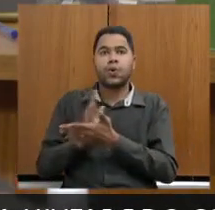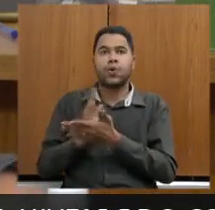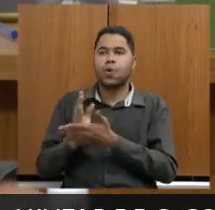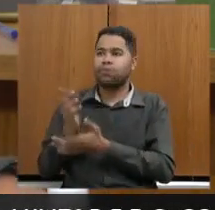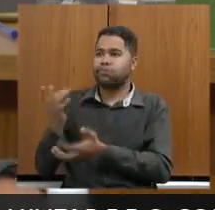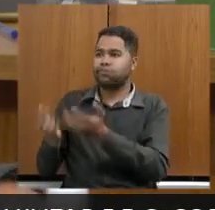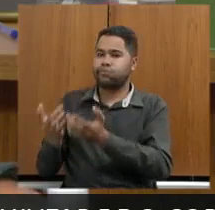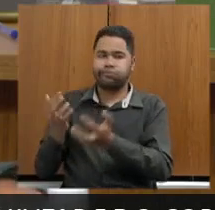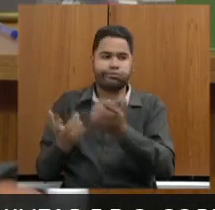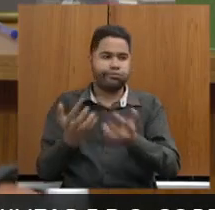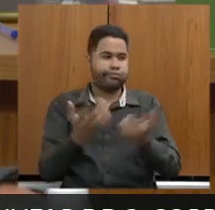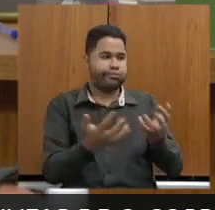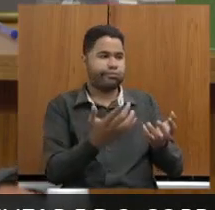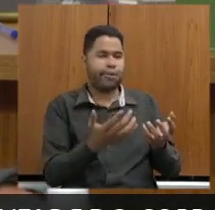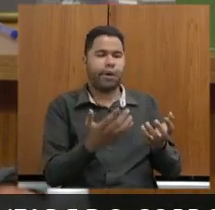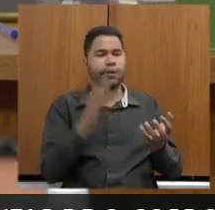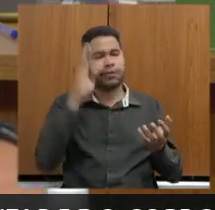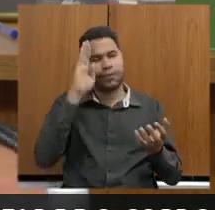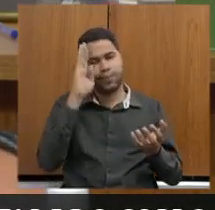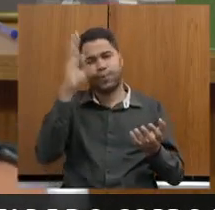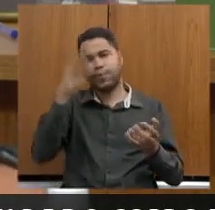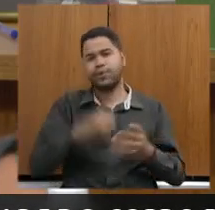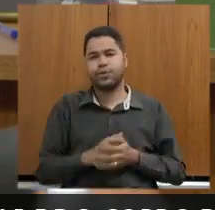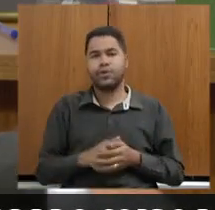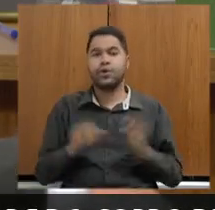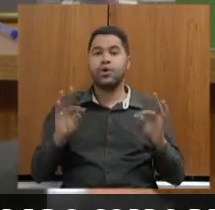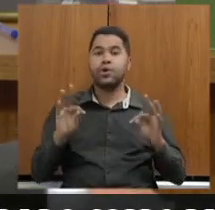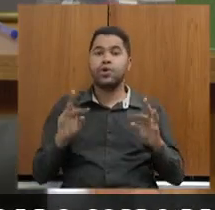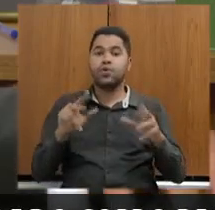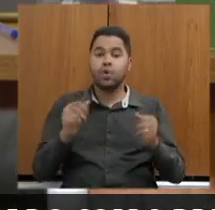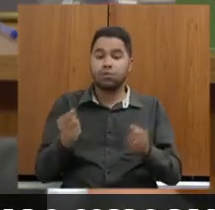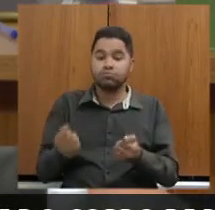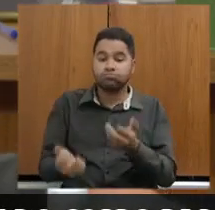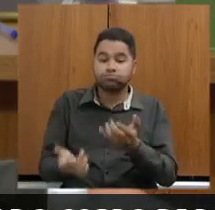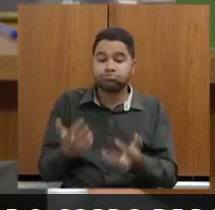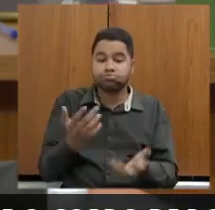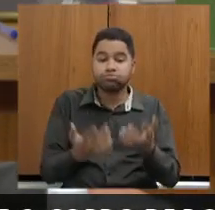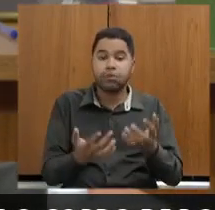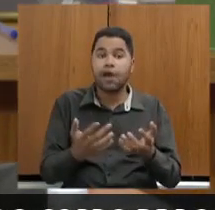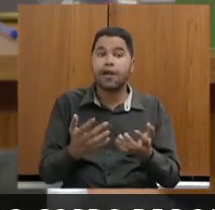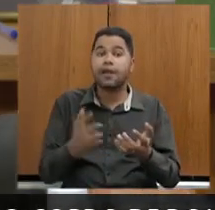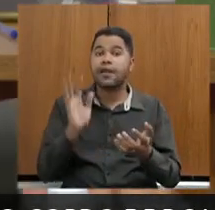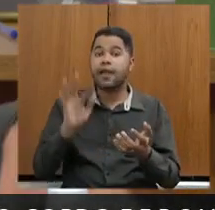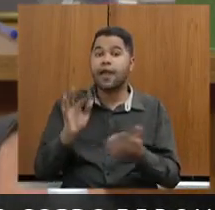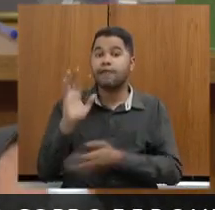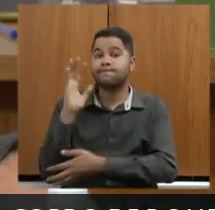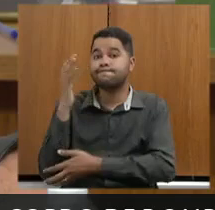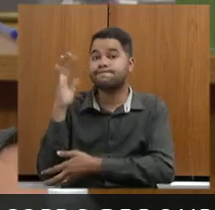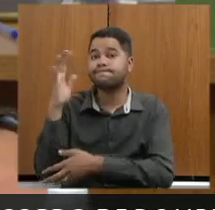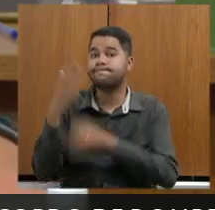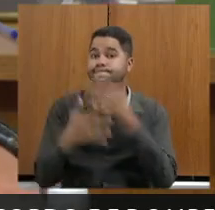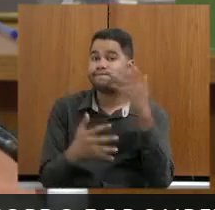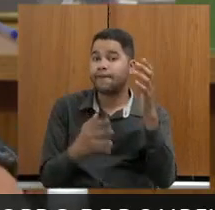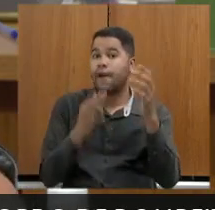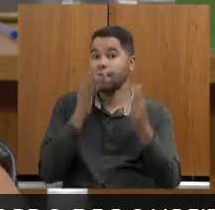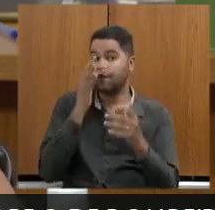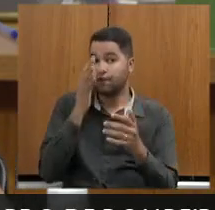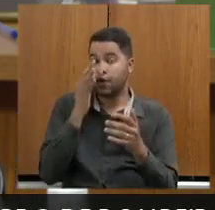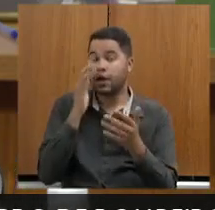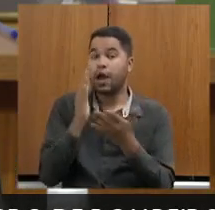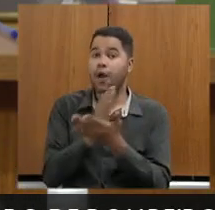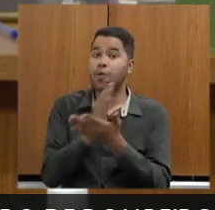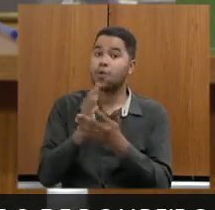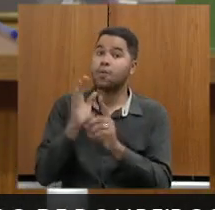momentos queima e nós priorizamos então todos aqueles incêndios florestais que tenham